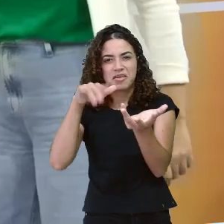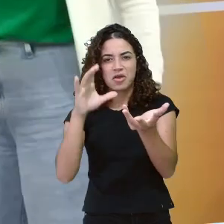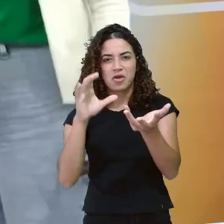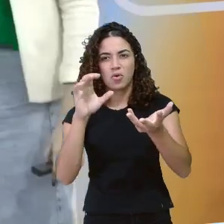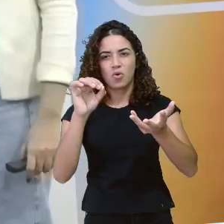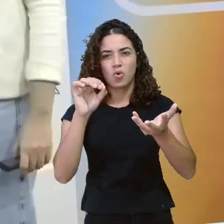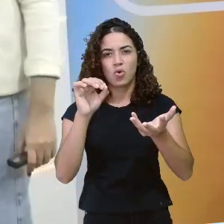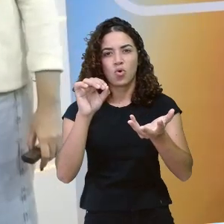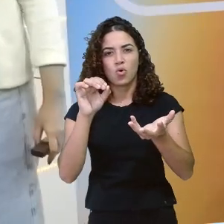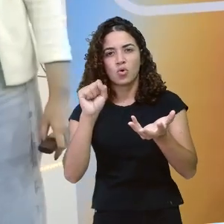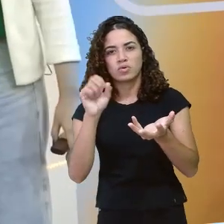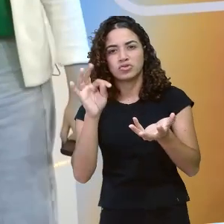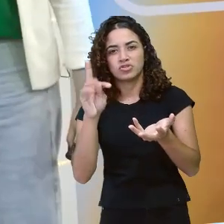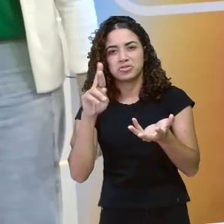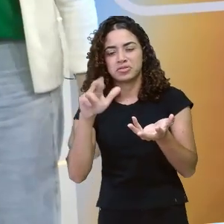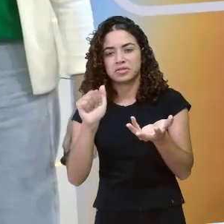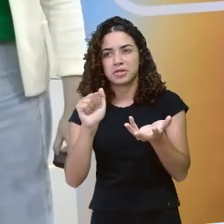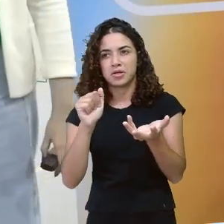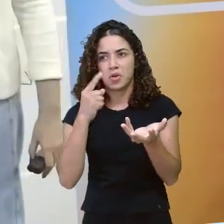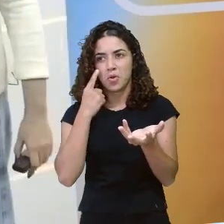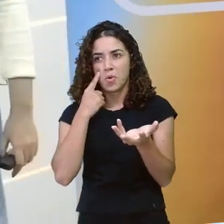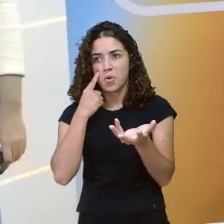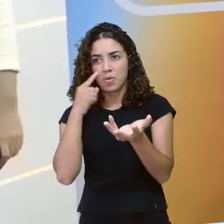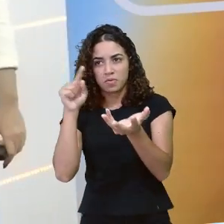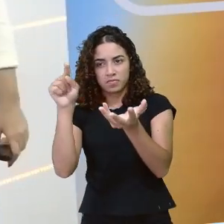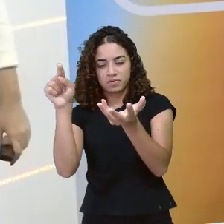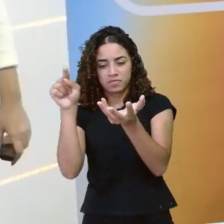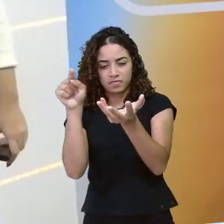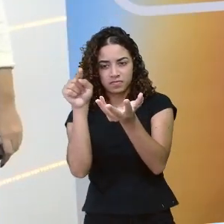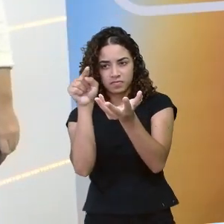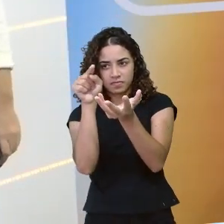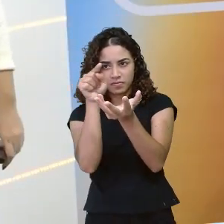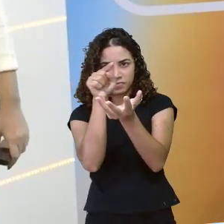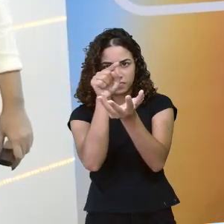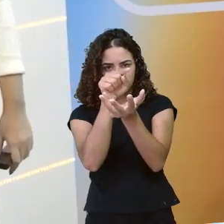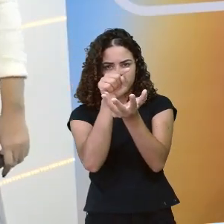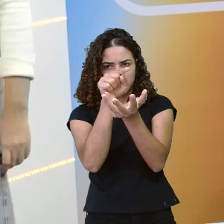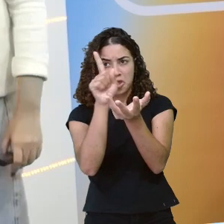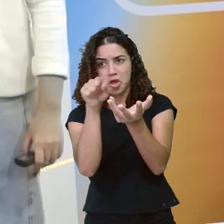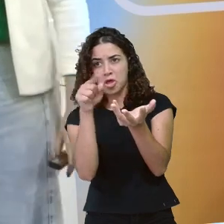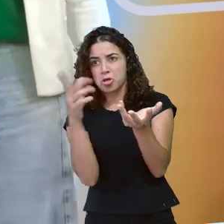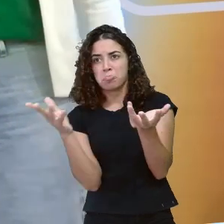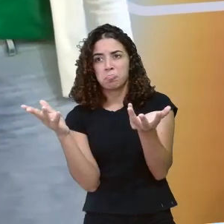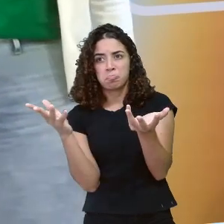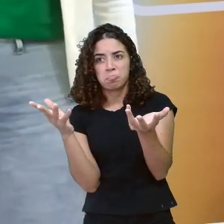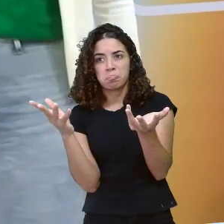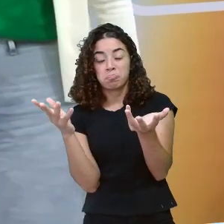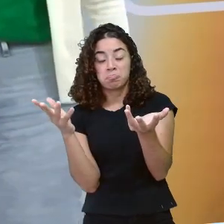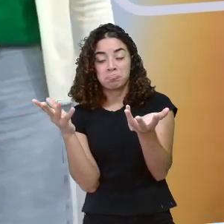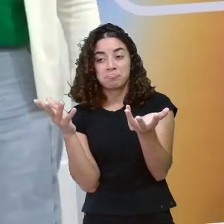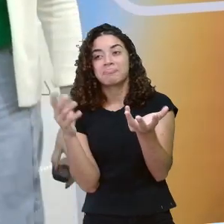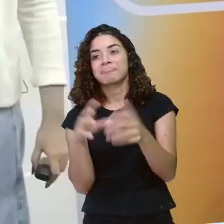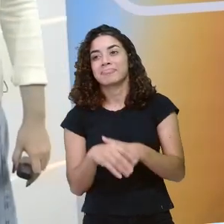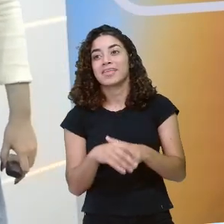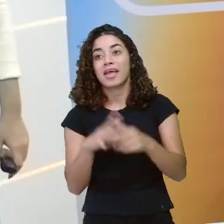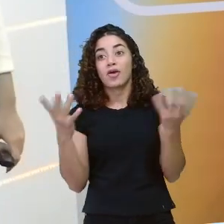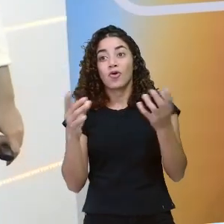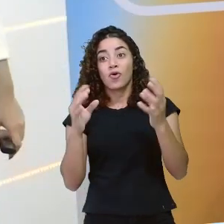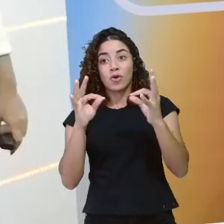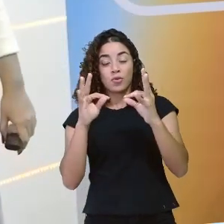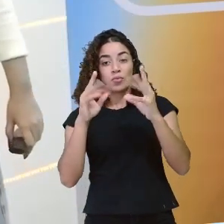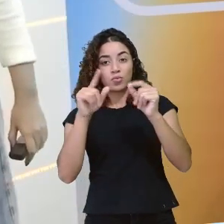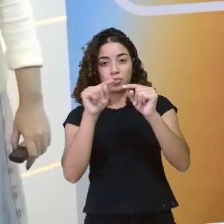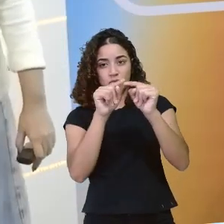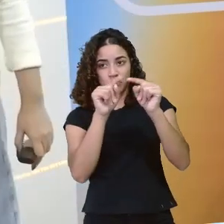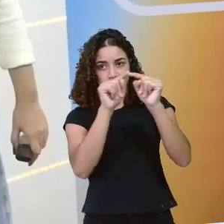crosta terrestre? Deixa eu puxar aqui para a crosta, nesse pontinho. Esse pontinho preto